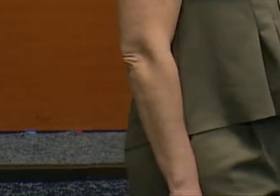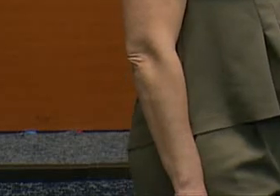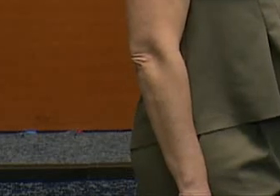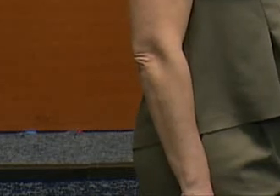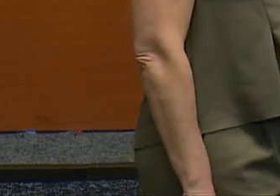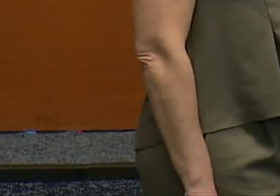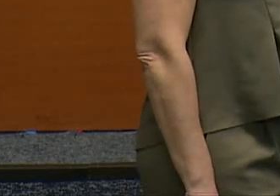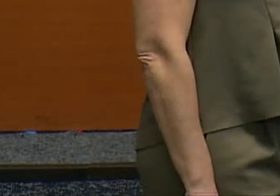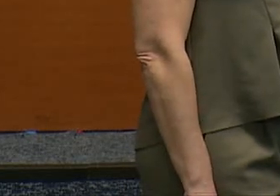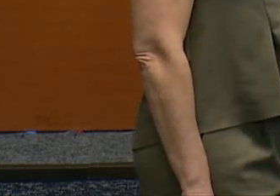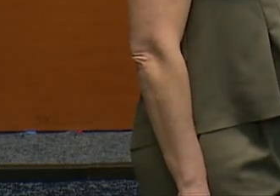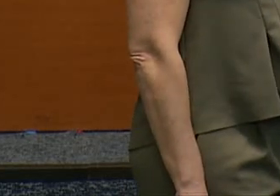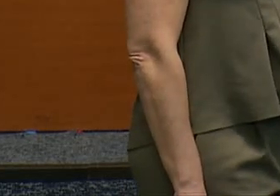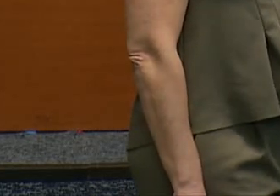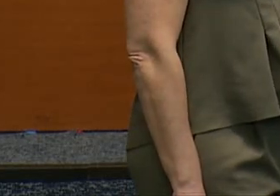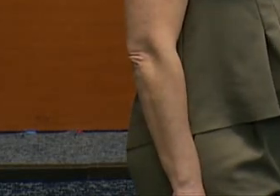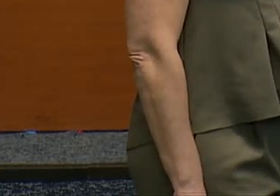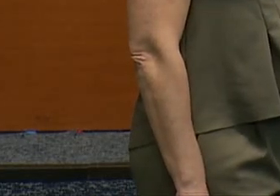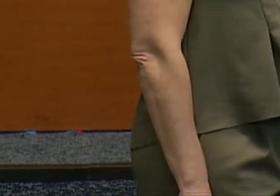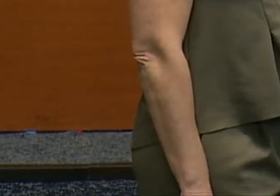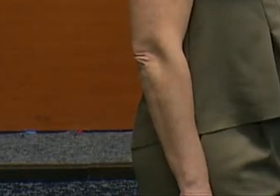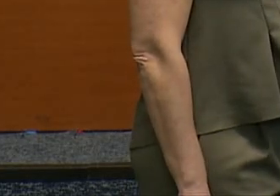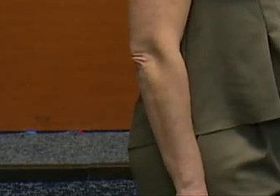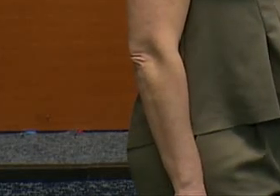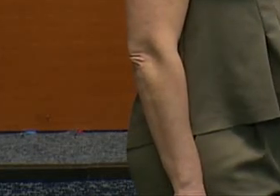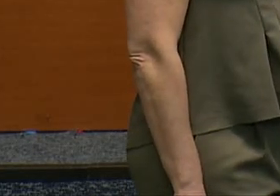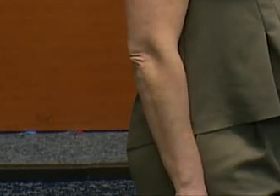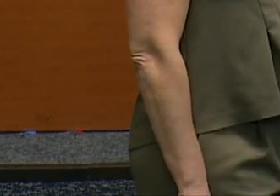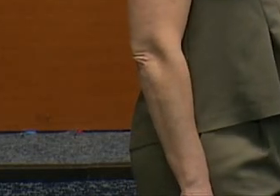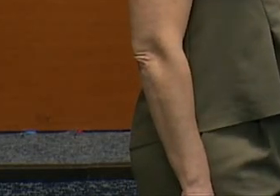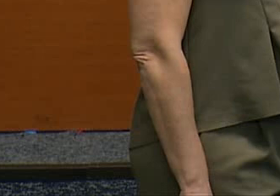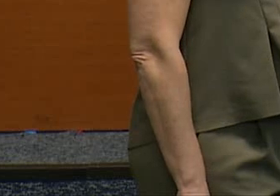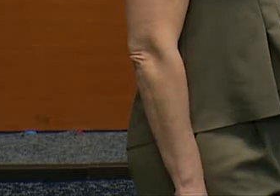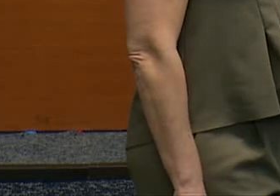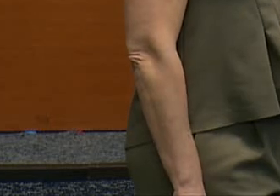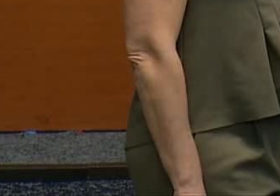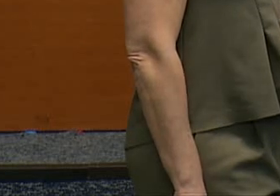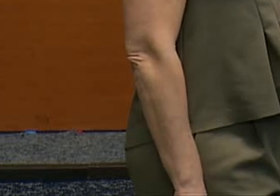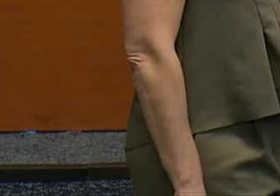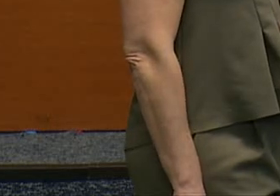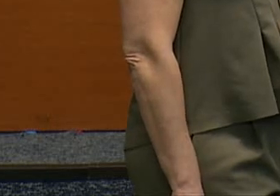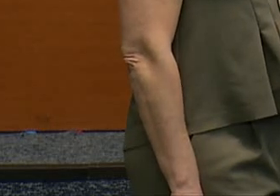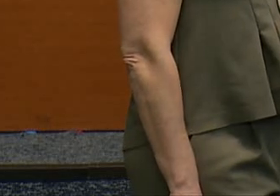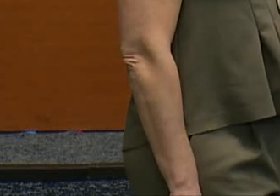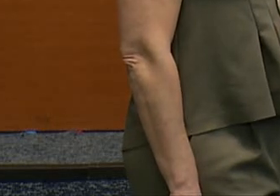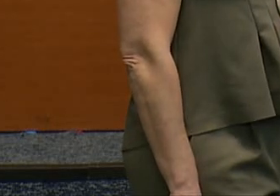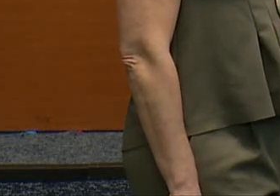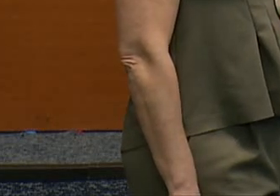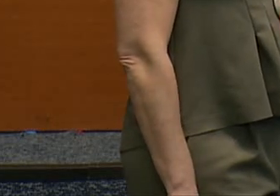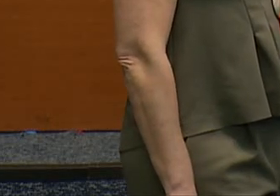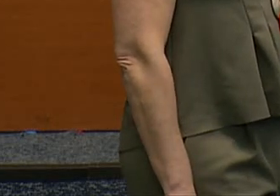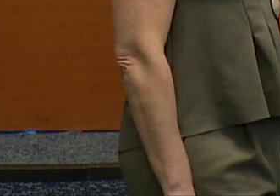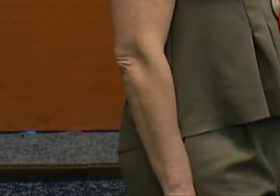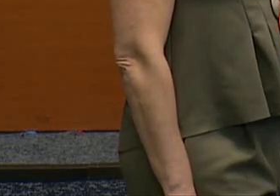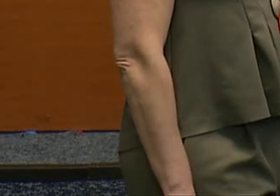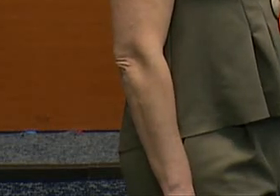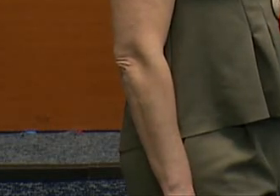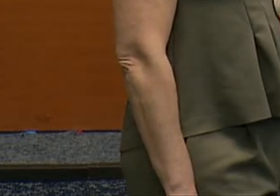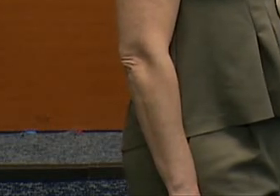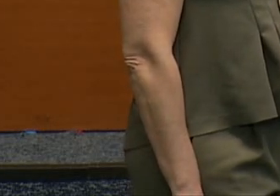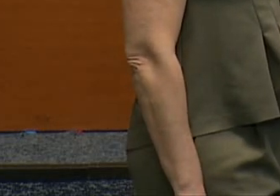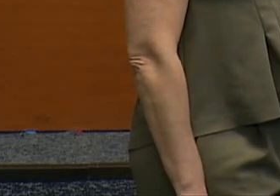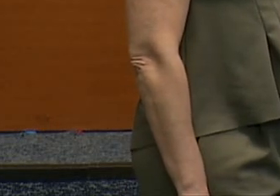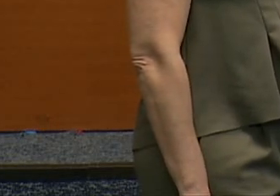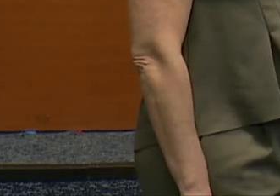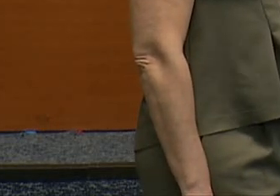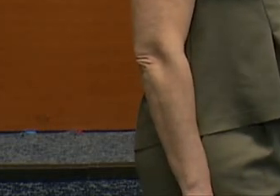oportuno, Deus colocou de surgir a vaga dele e ele entrou. Godô, olha, eu sou informal aqui, porque hoje eu me sinto muito em casa. Estou aqui com